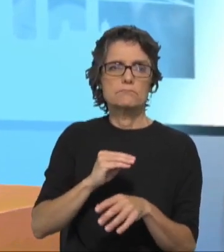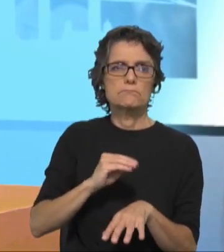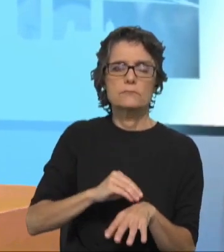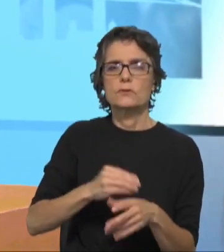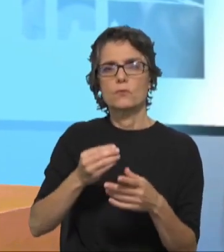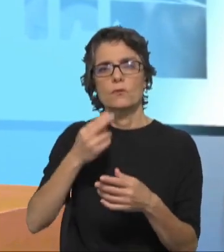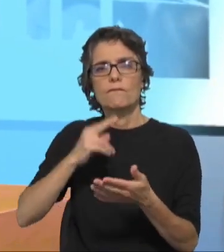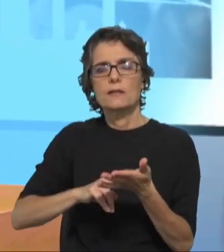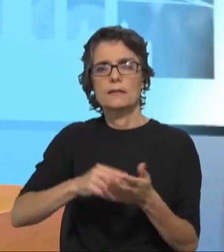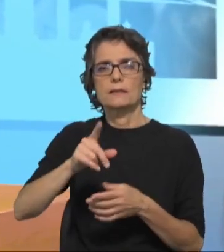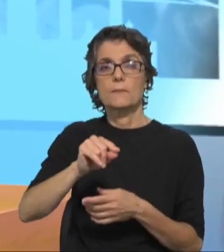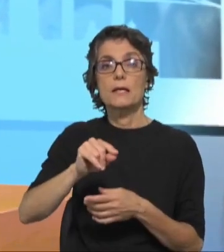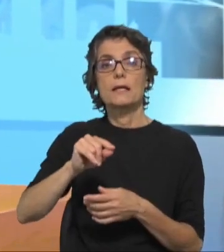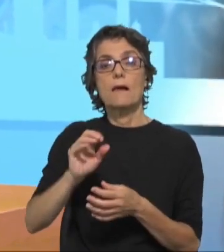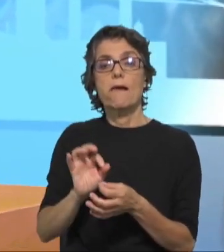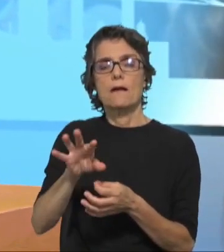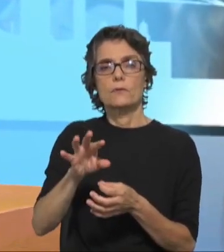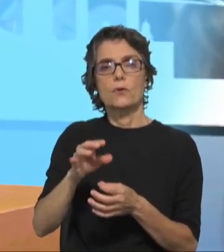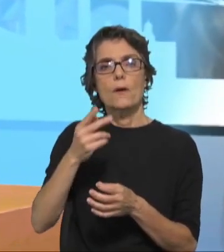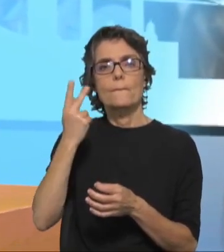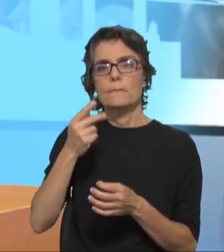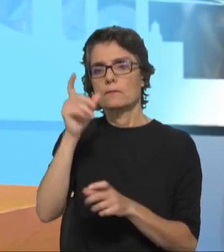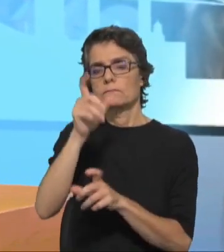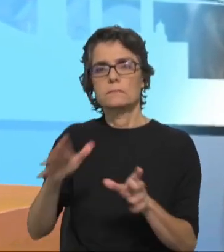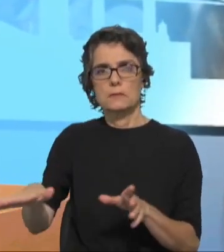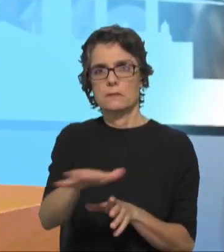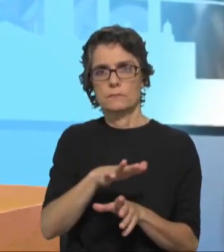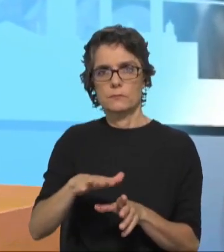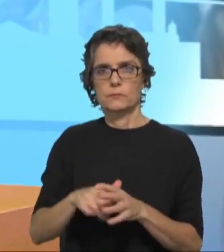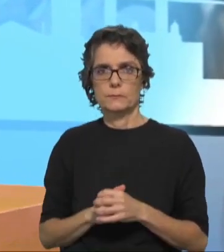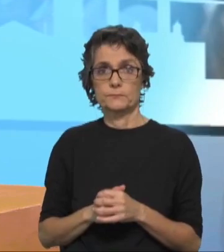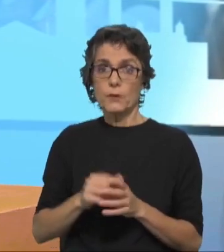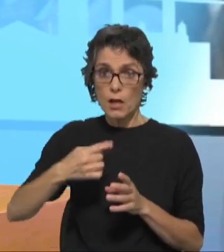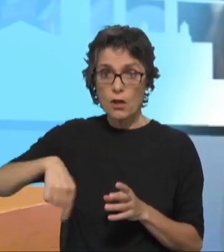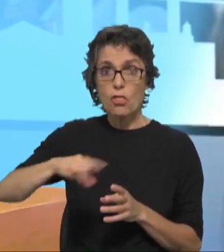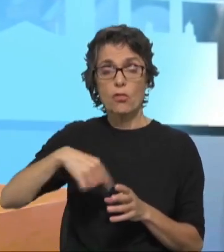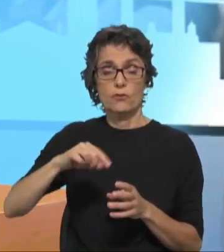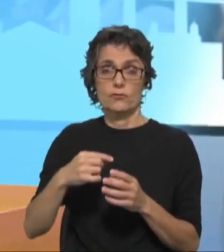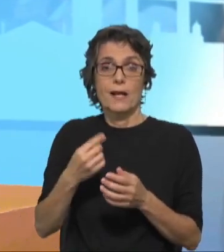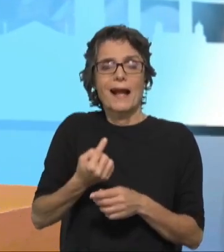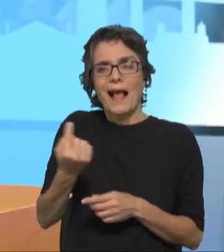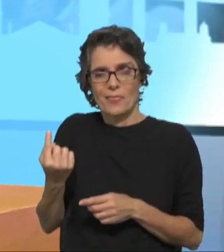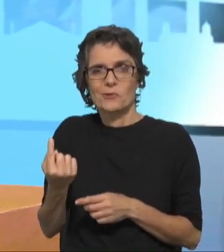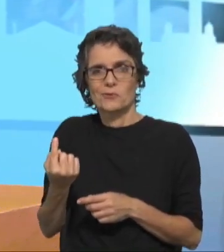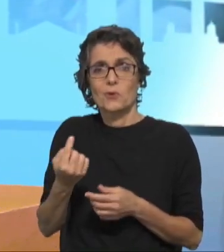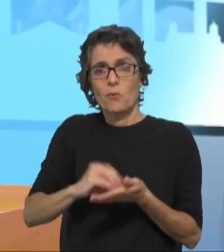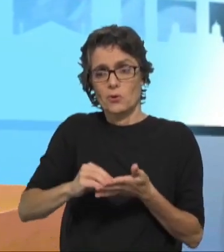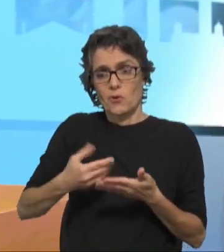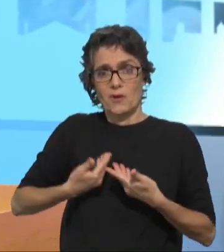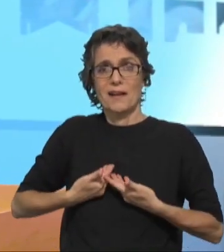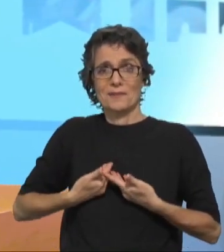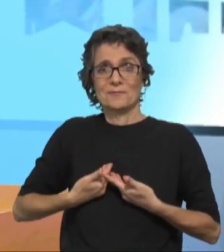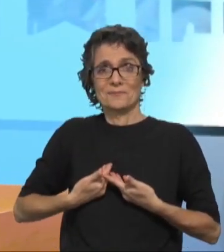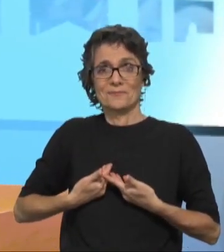contributo para a humanidade. E, nessa medida, é evidente que todo o contributo, porque todos nós somos um autor em potência. O que nós precisamos,